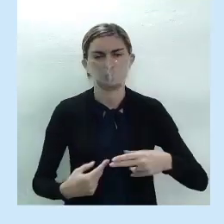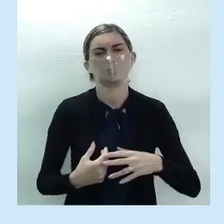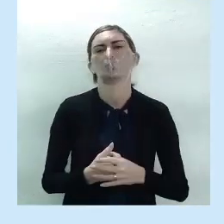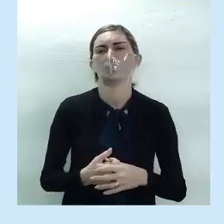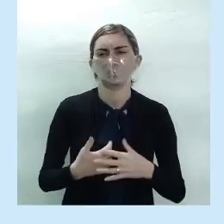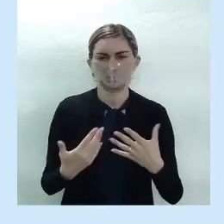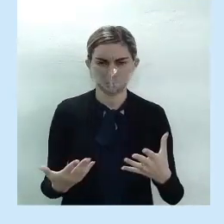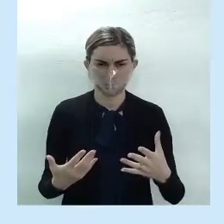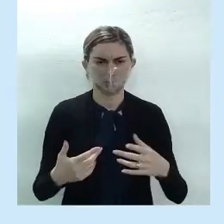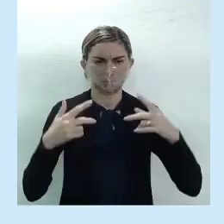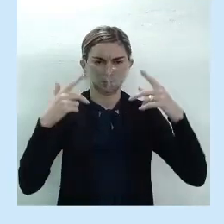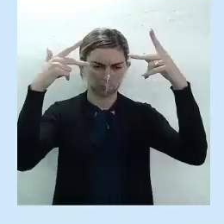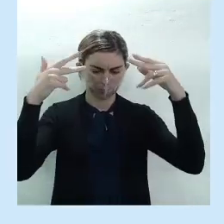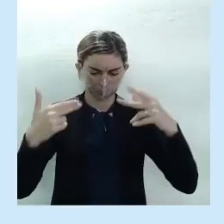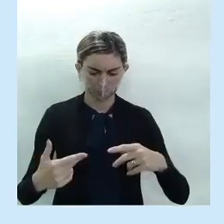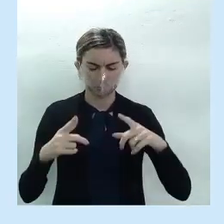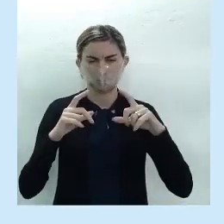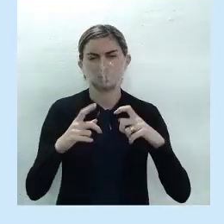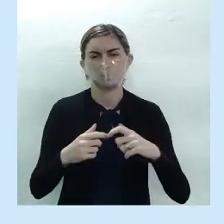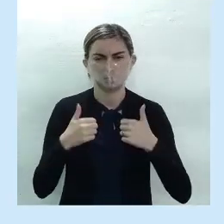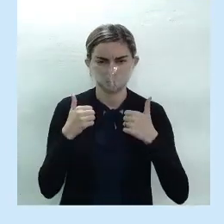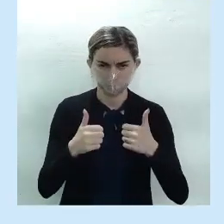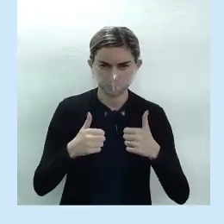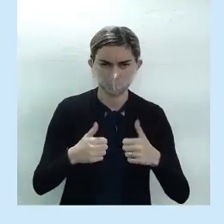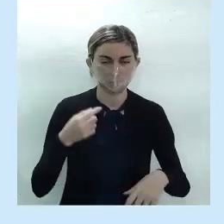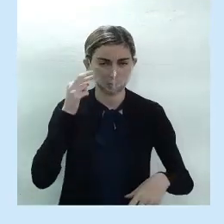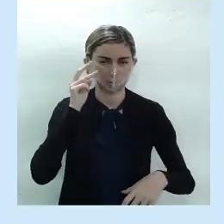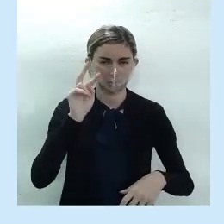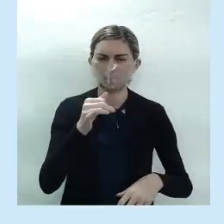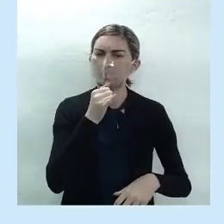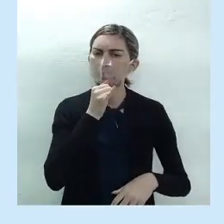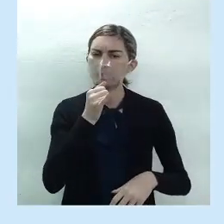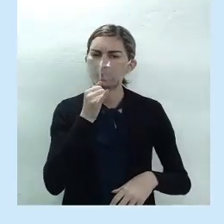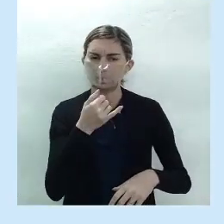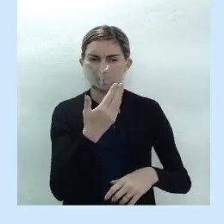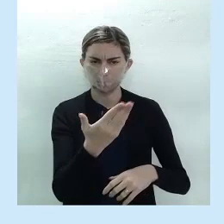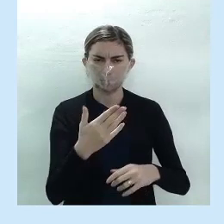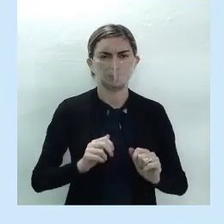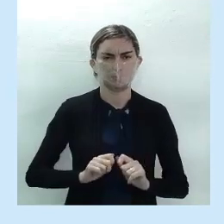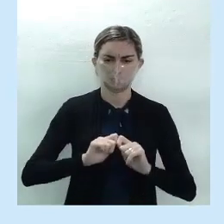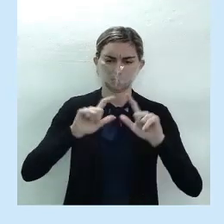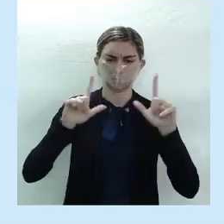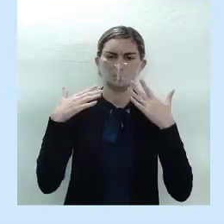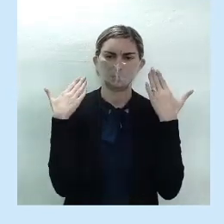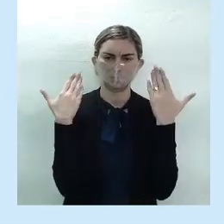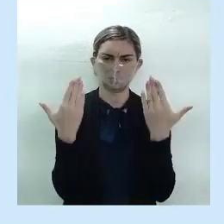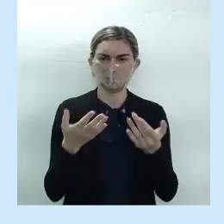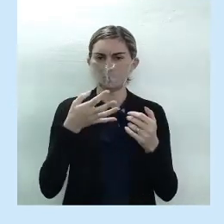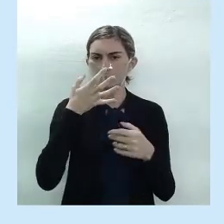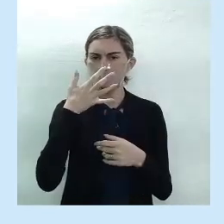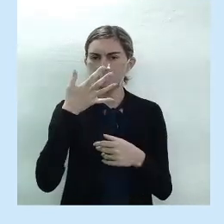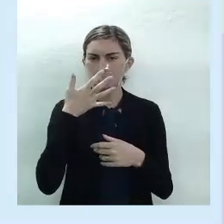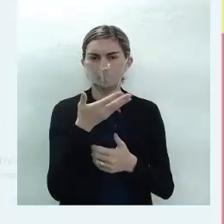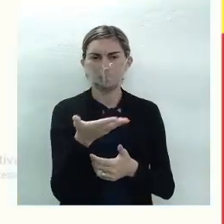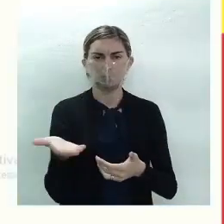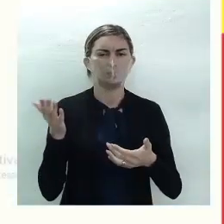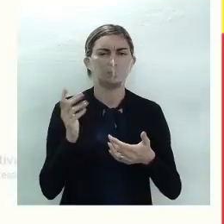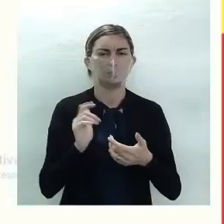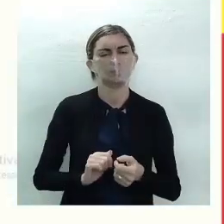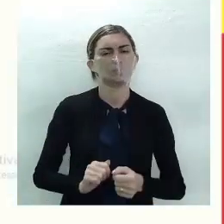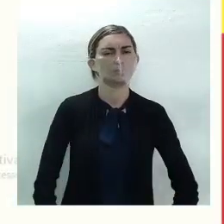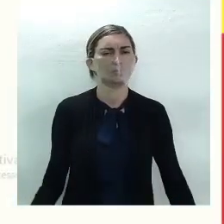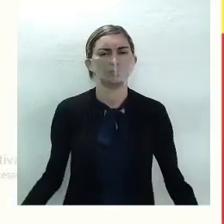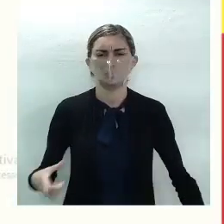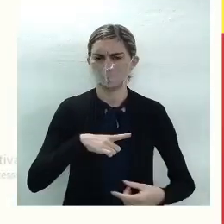Vou transladar a imagem. Beleza? Veja esse exemplo aí que está ao lado na tela de vocês. Observe esse exemplo aí. O seguinte,